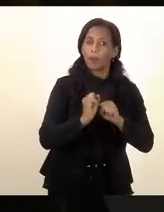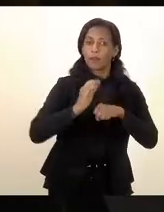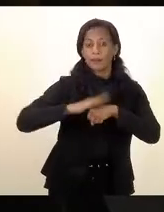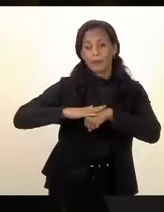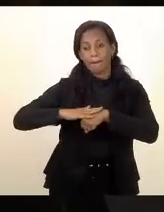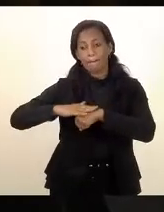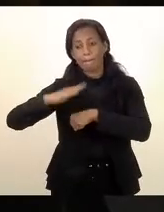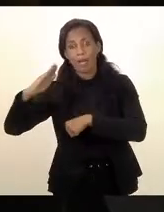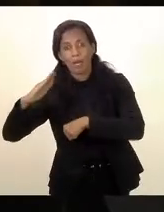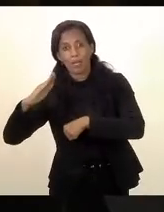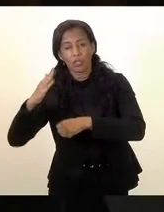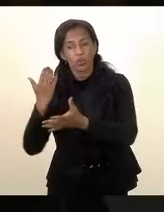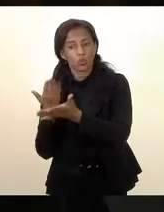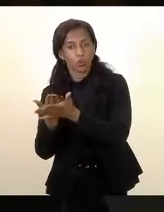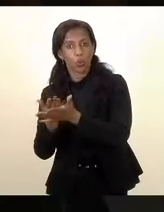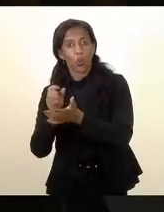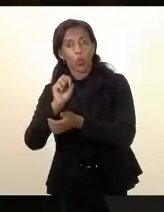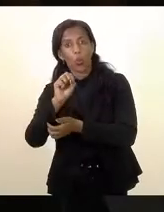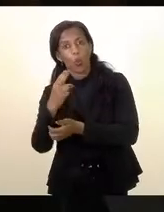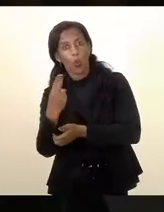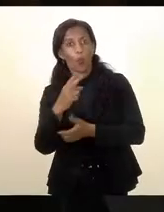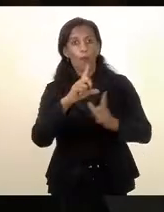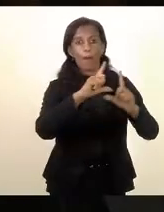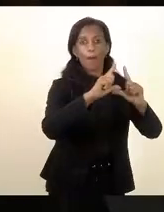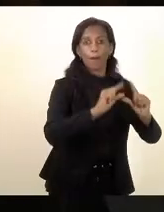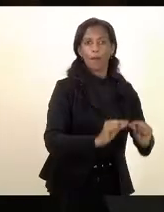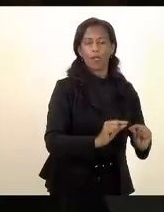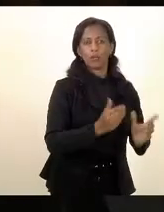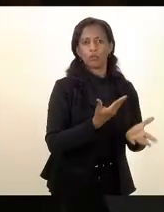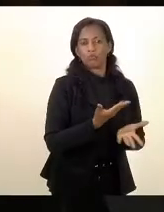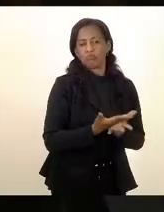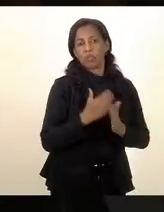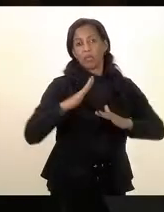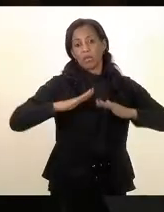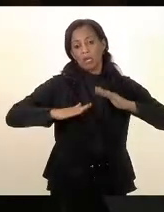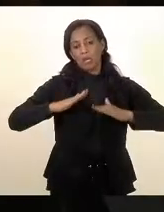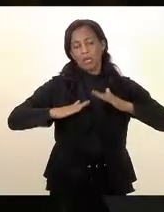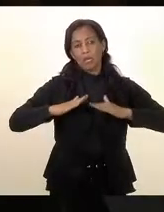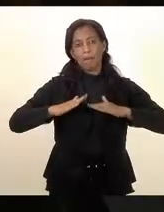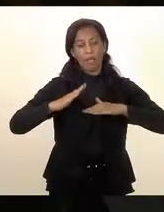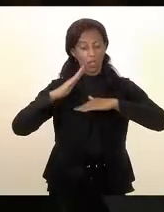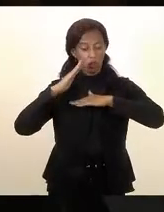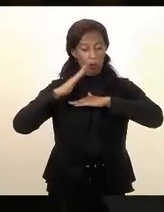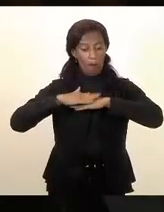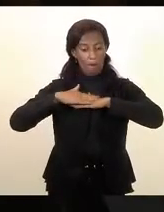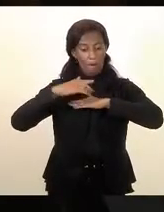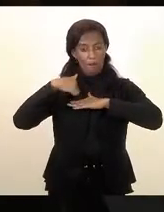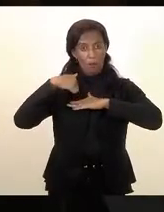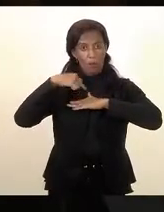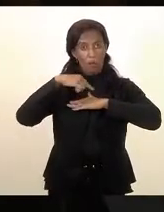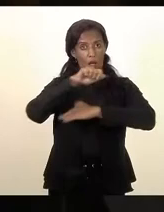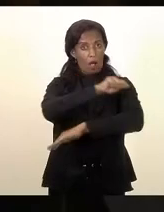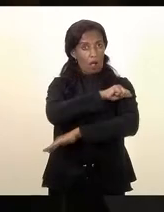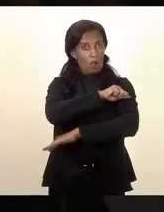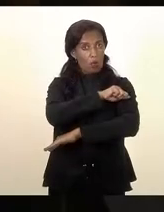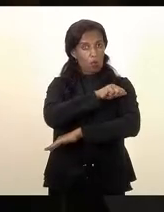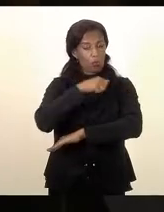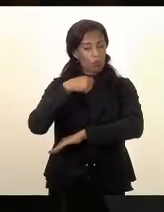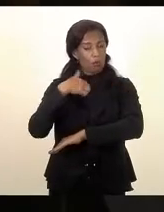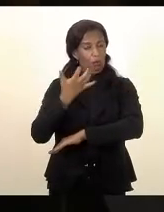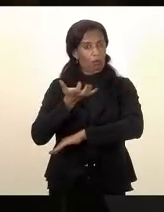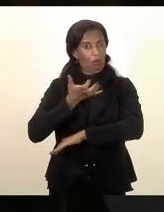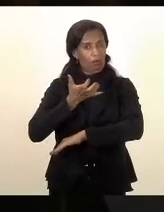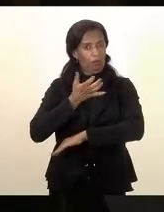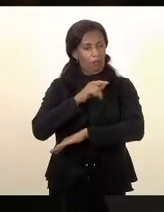estudados ou menos de acordo com uma trajetória formativa que o estudante vai oferecer essa é uma